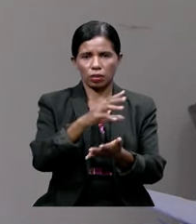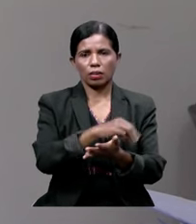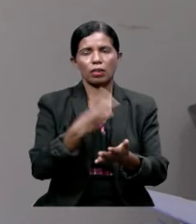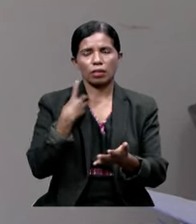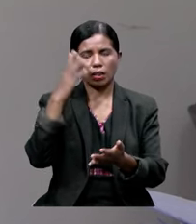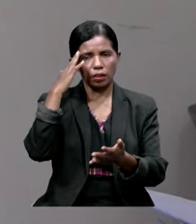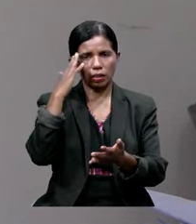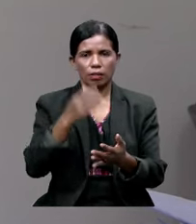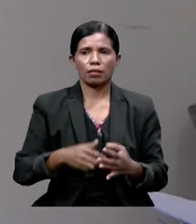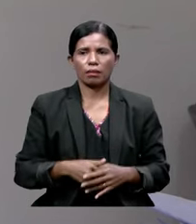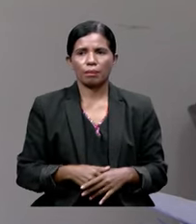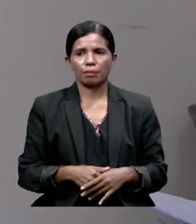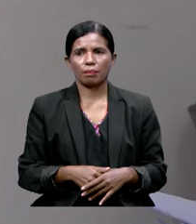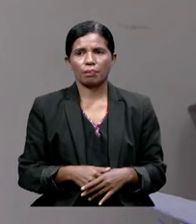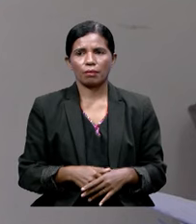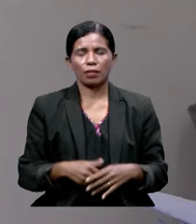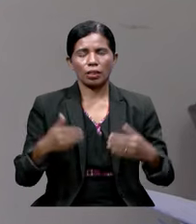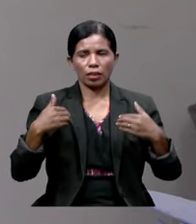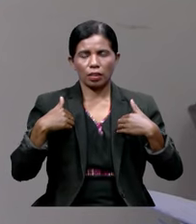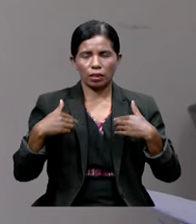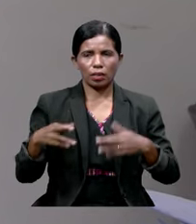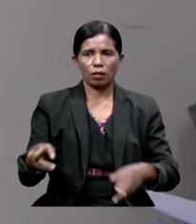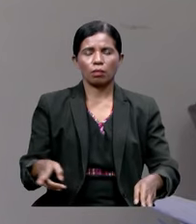kata. Iha mota ki